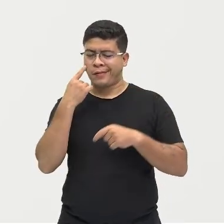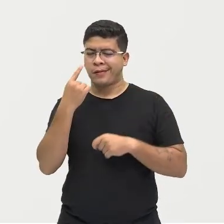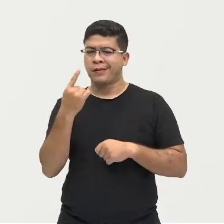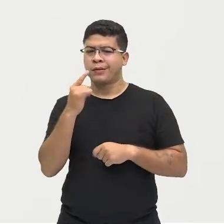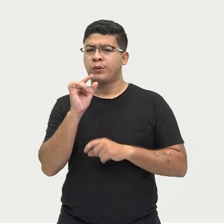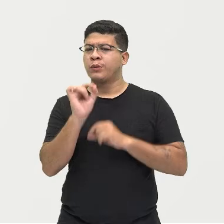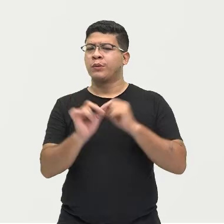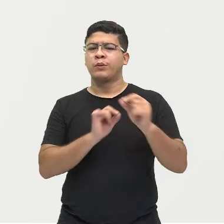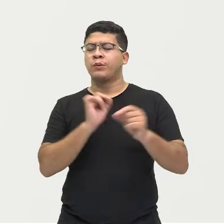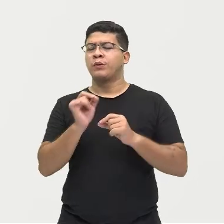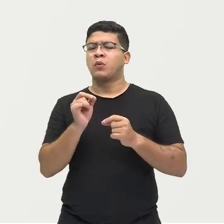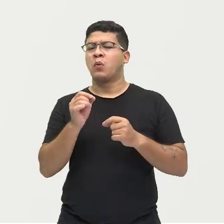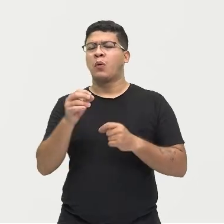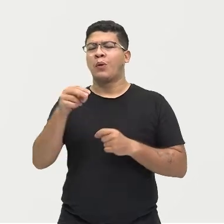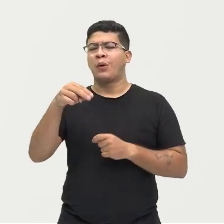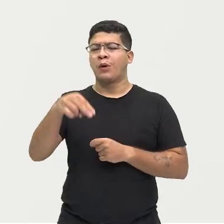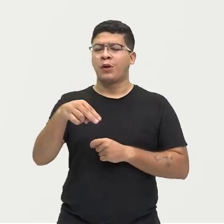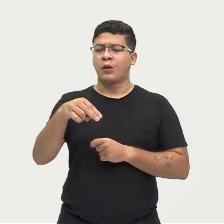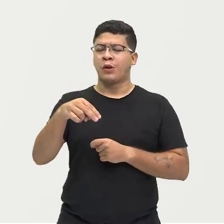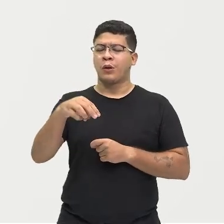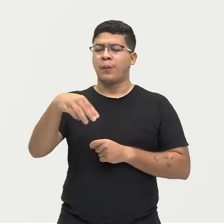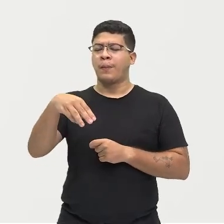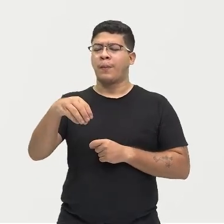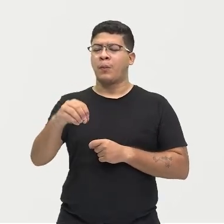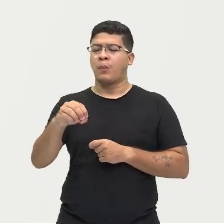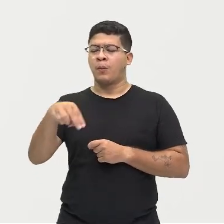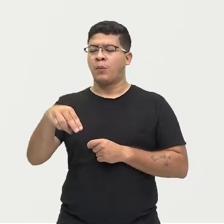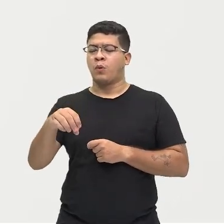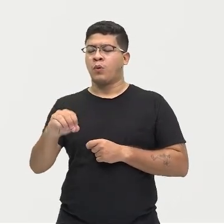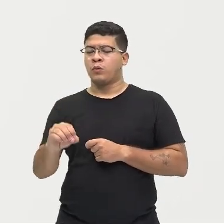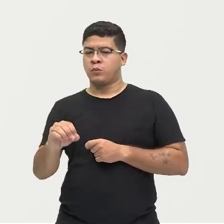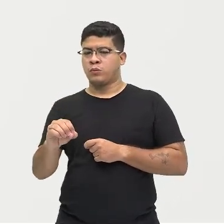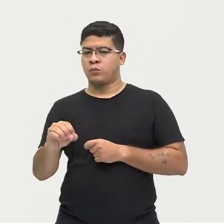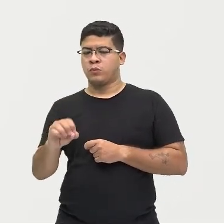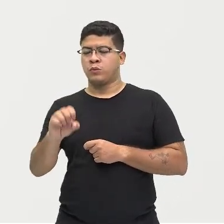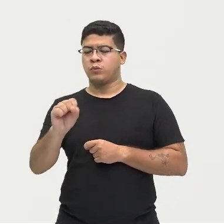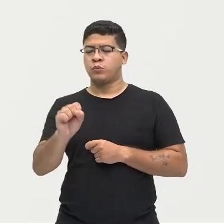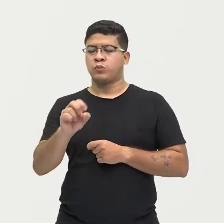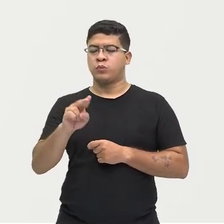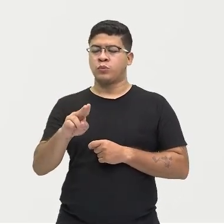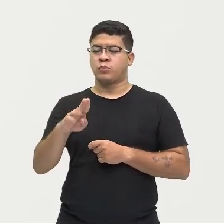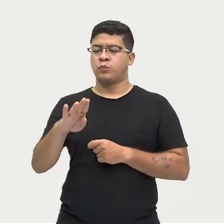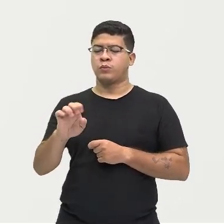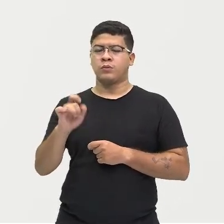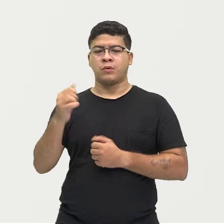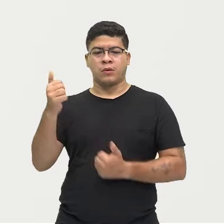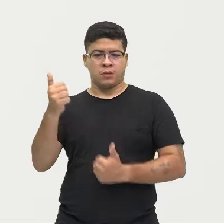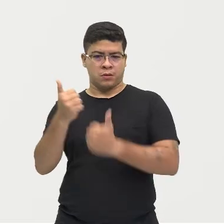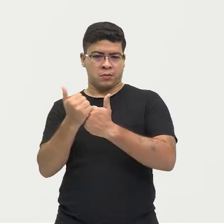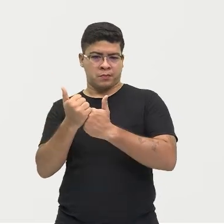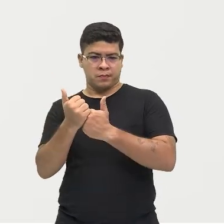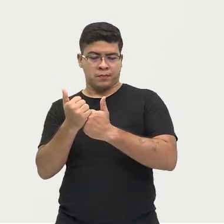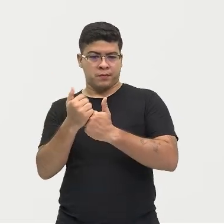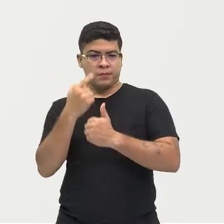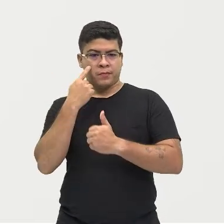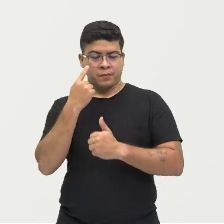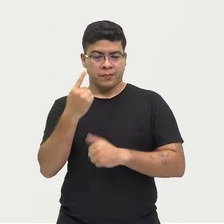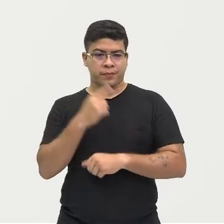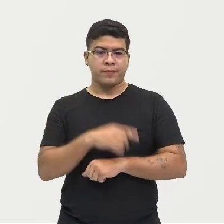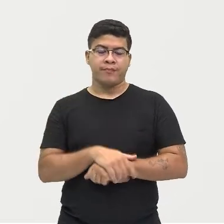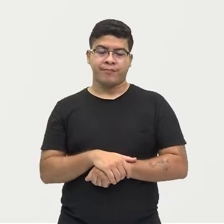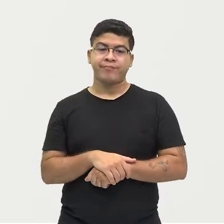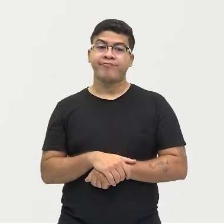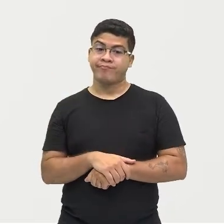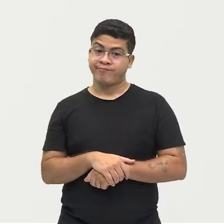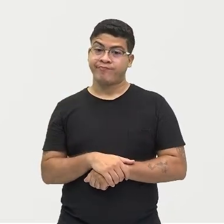esse N-monossubstituída? Quer dizer que ocorreu a substituição de um hidrogênio aqui do nitrogênio.